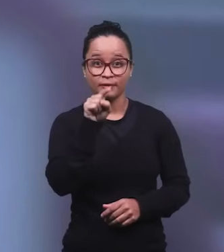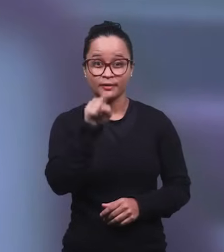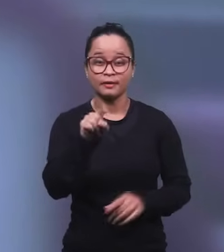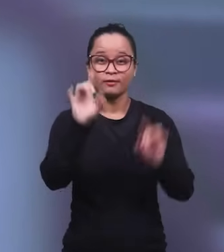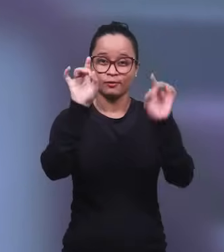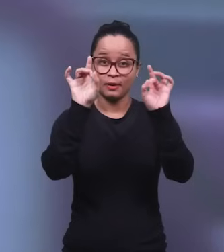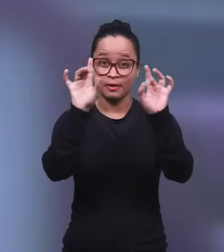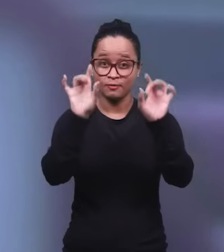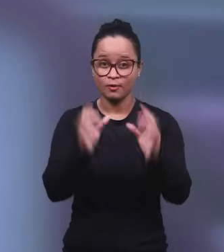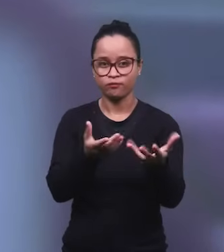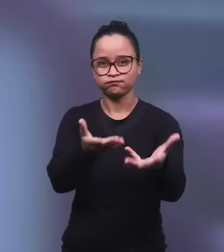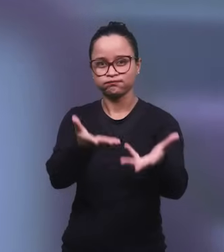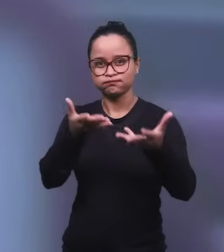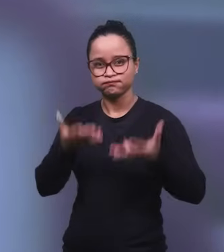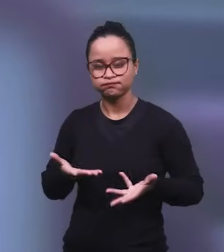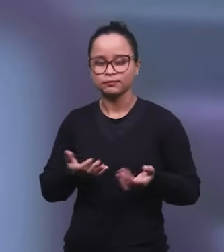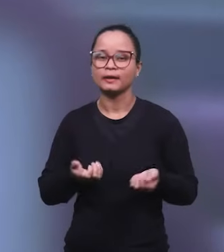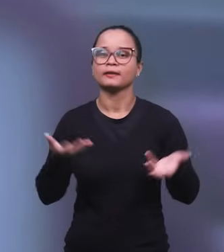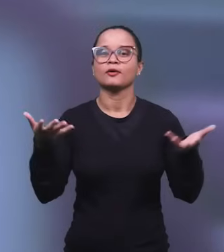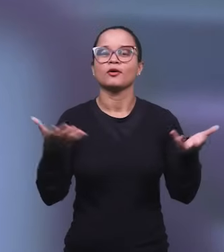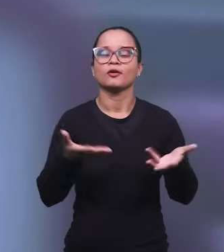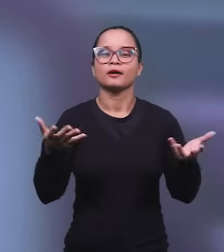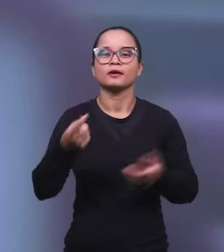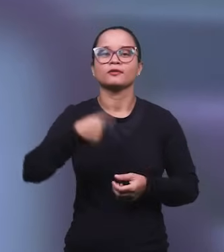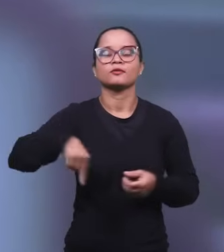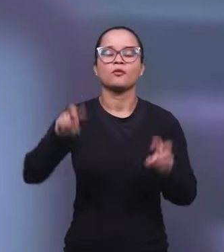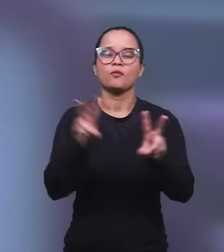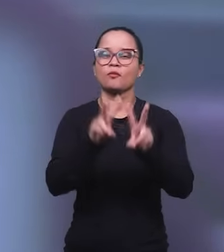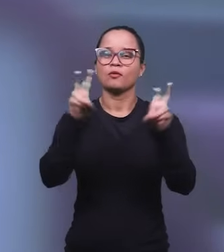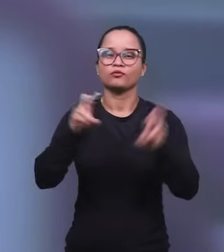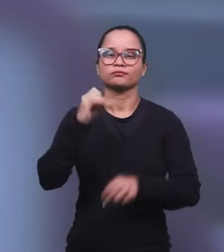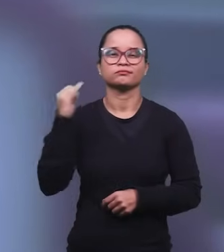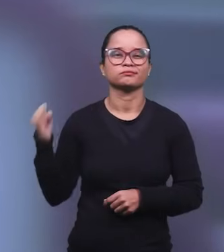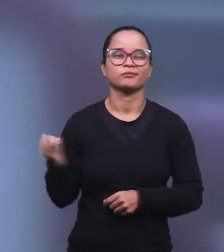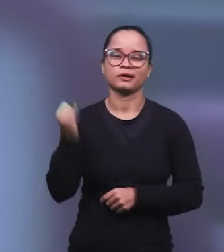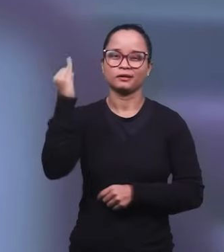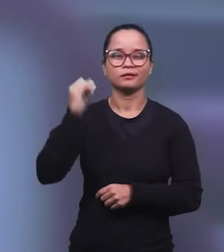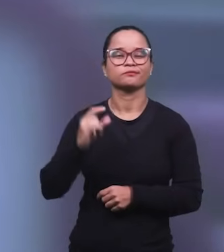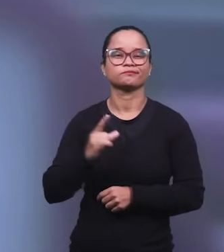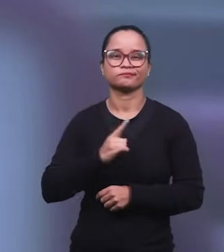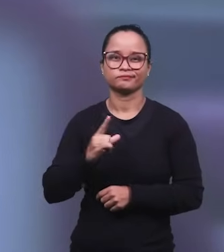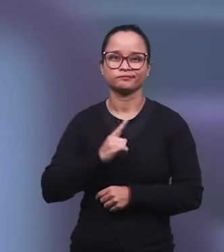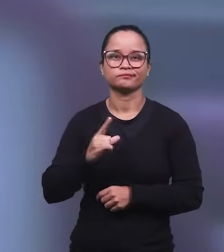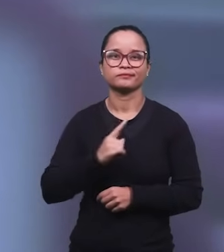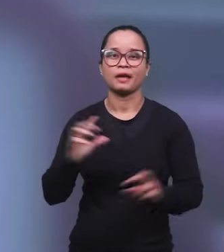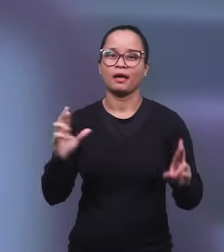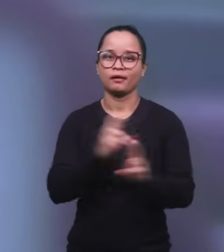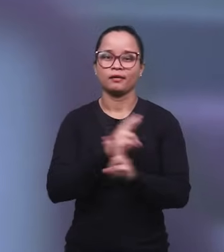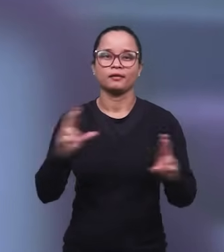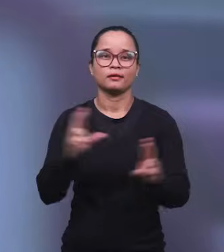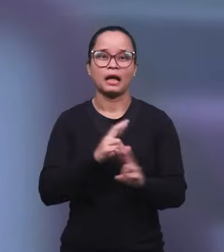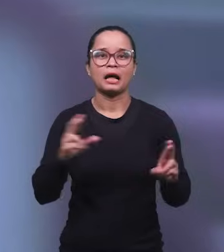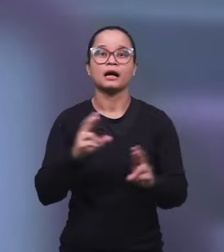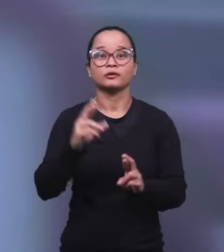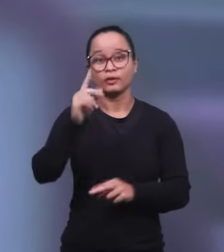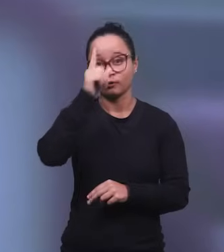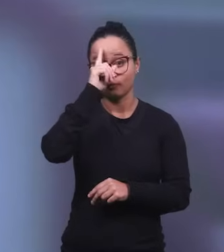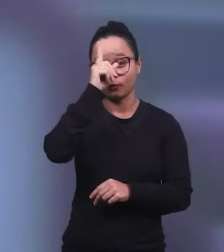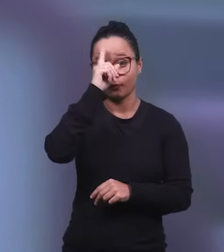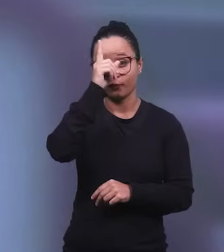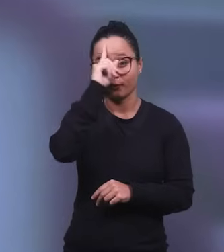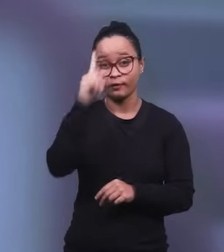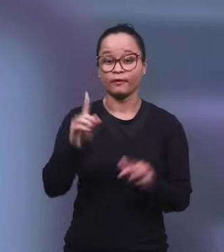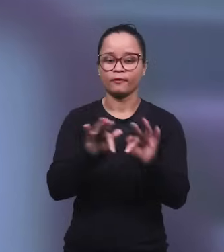convidado especial. Neste bloco, estamos tratando de um tema muito importante, relacionado à rotina da família, que é